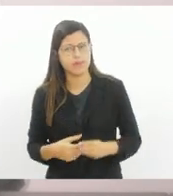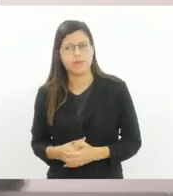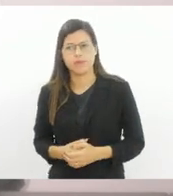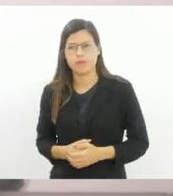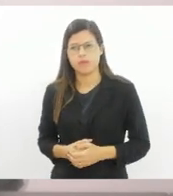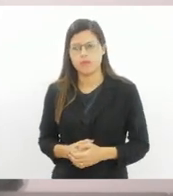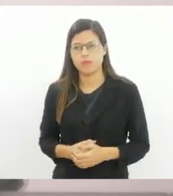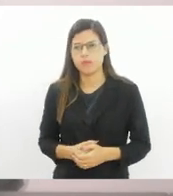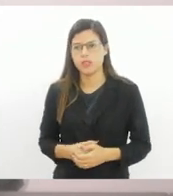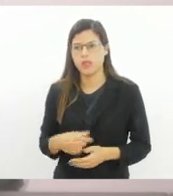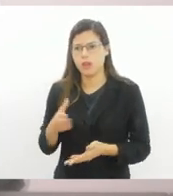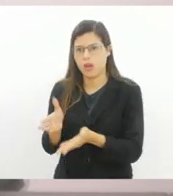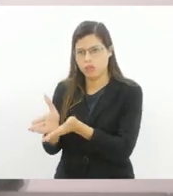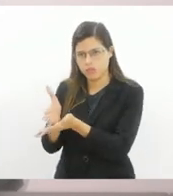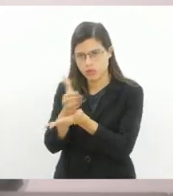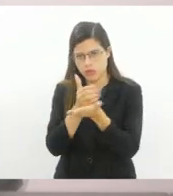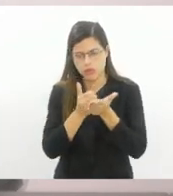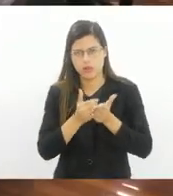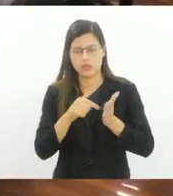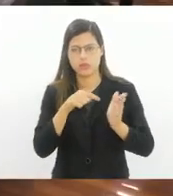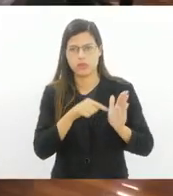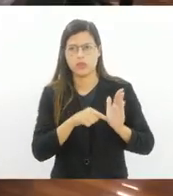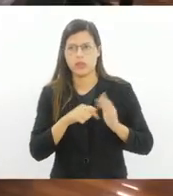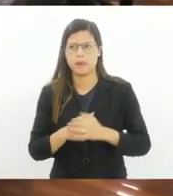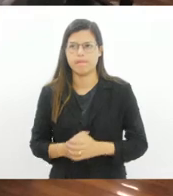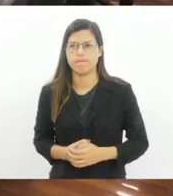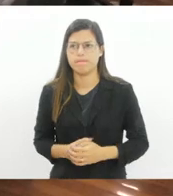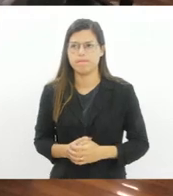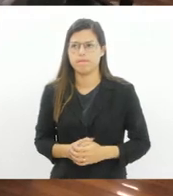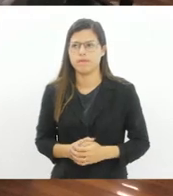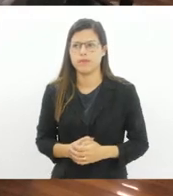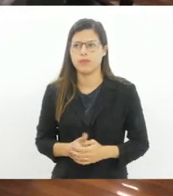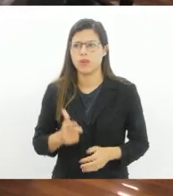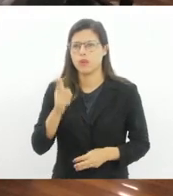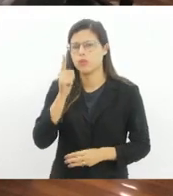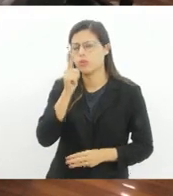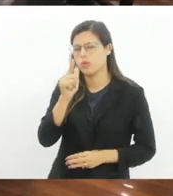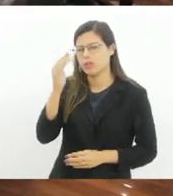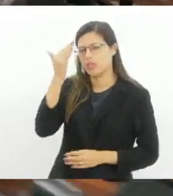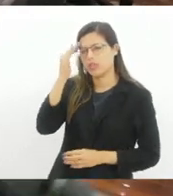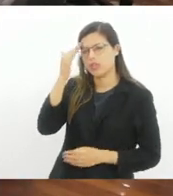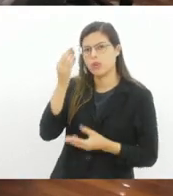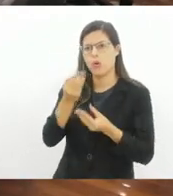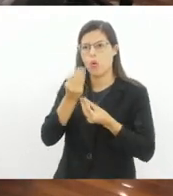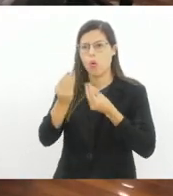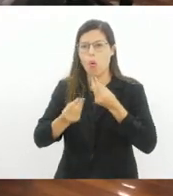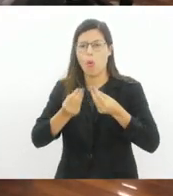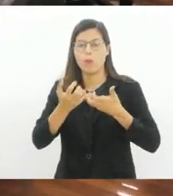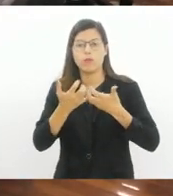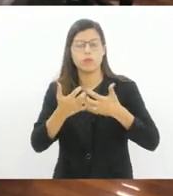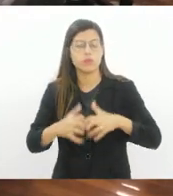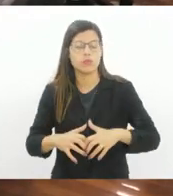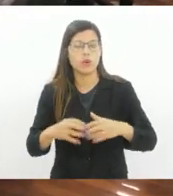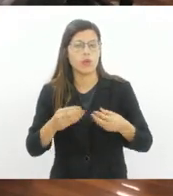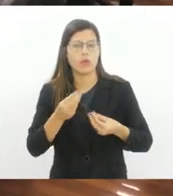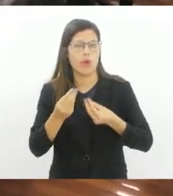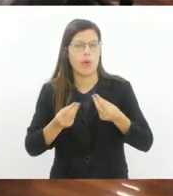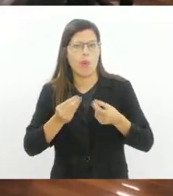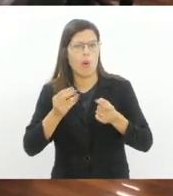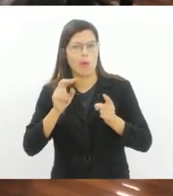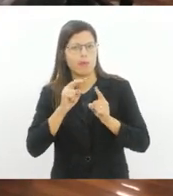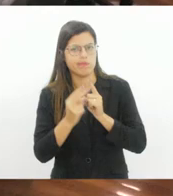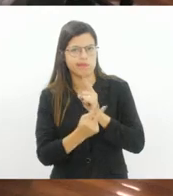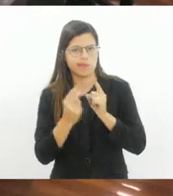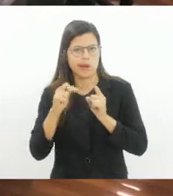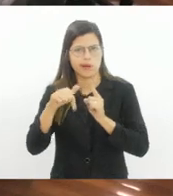aqui para a gente poder... ter uma noção de como funciona e como está, o panorama no estado